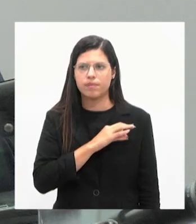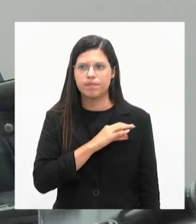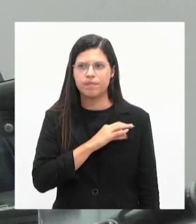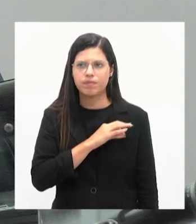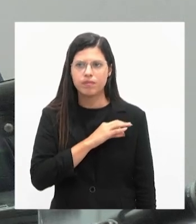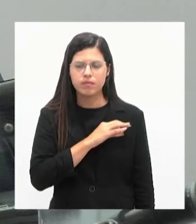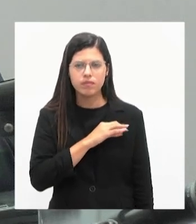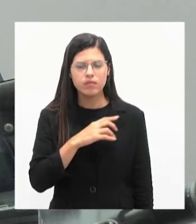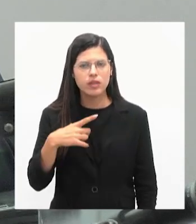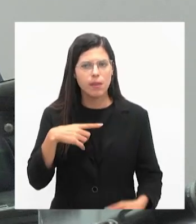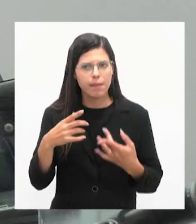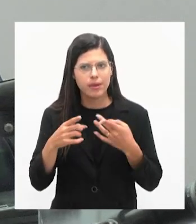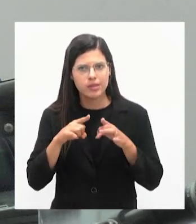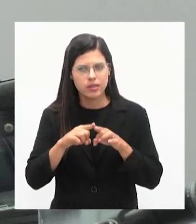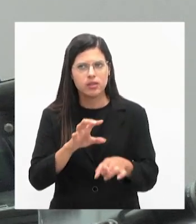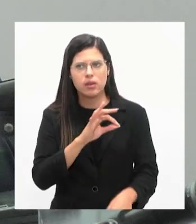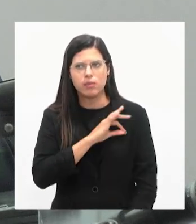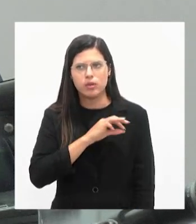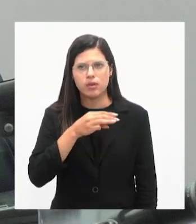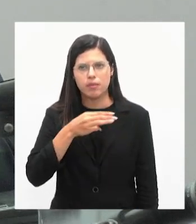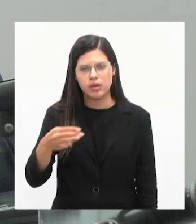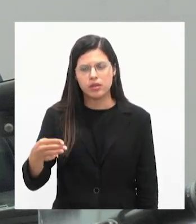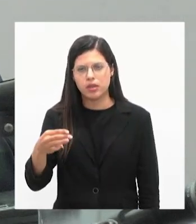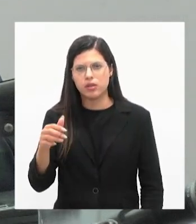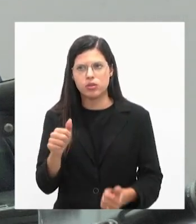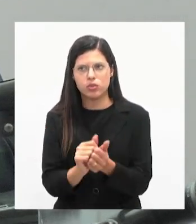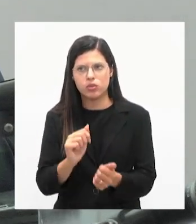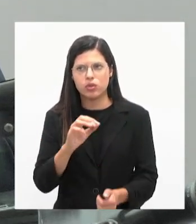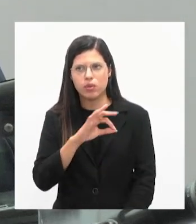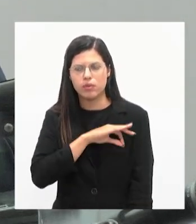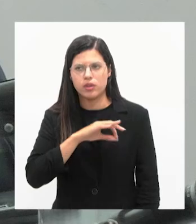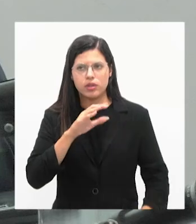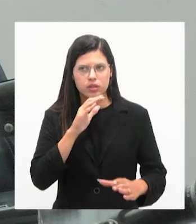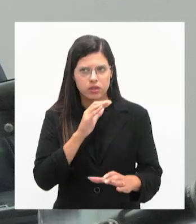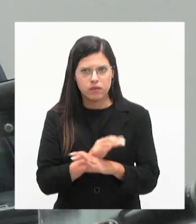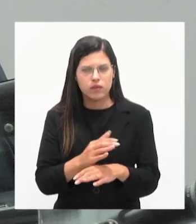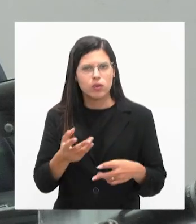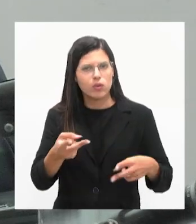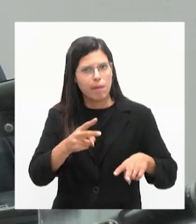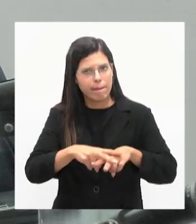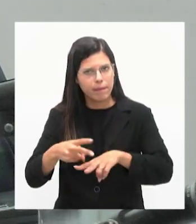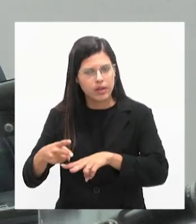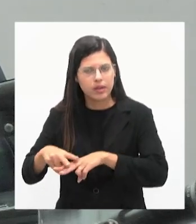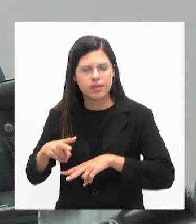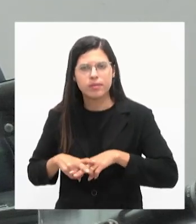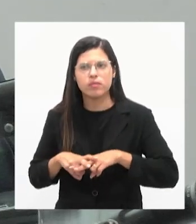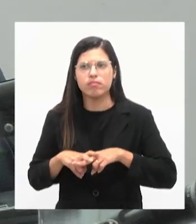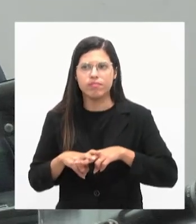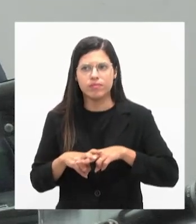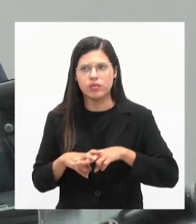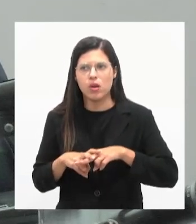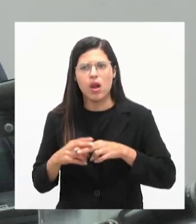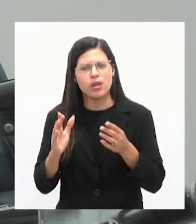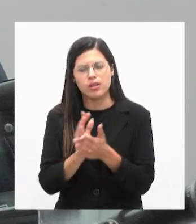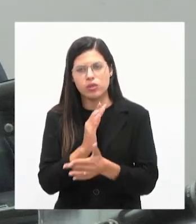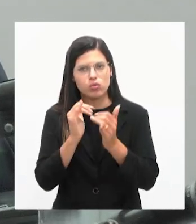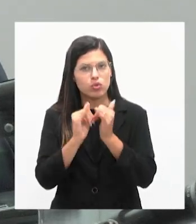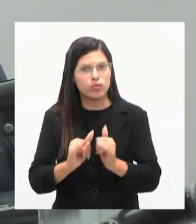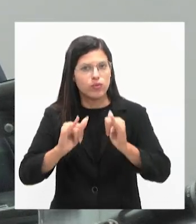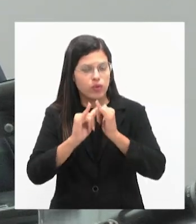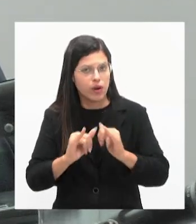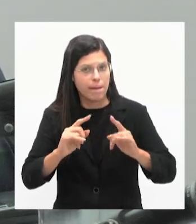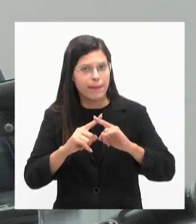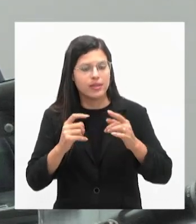a parceria, né, da Polícia Militar com a Polícia Civil, nunca se prendeu tanto nesse Estado. Então, muitas vezes não se divulga, mas os números